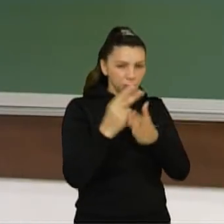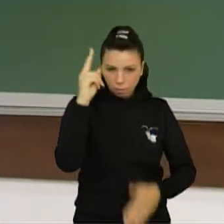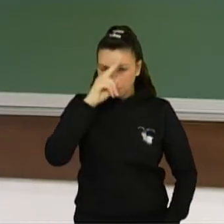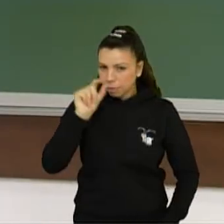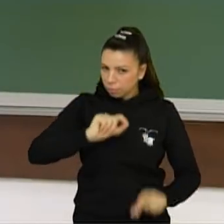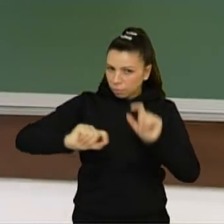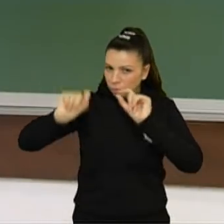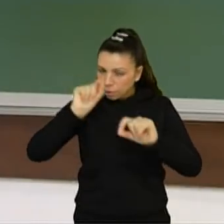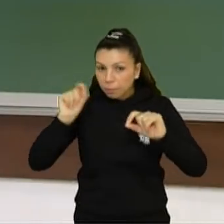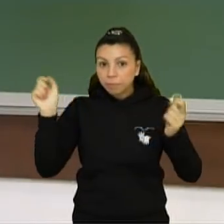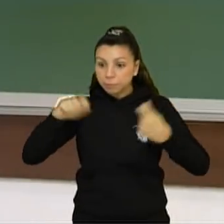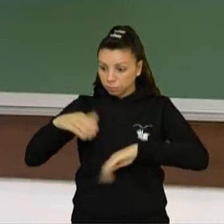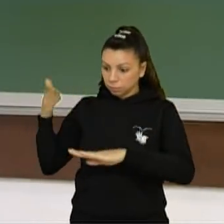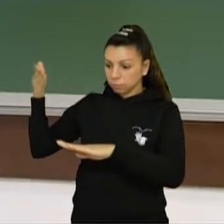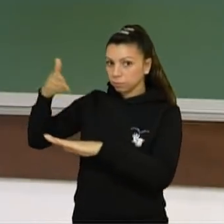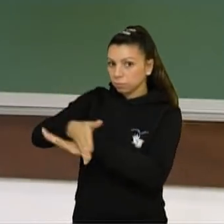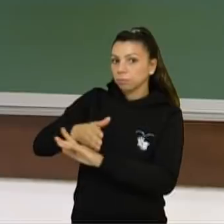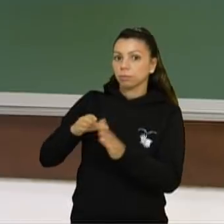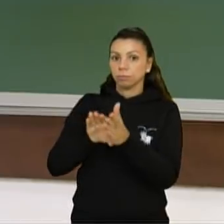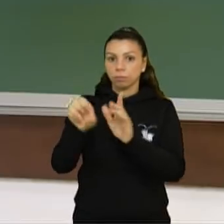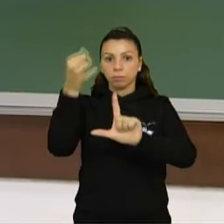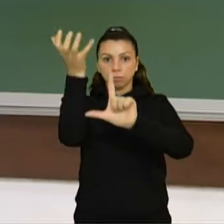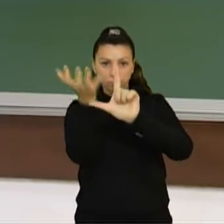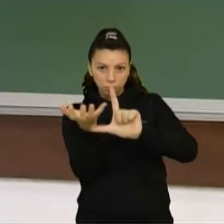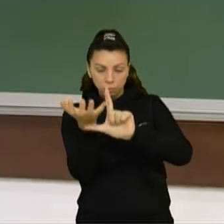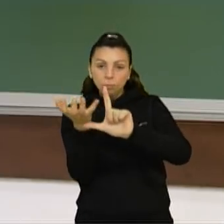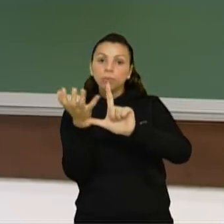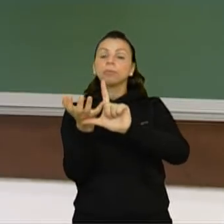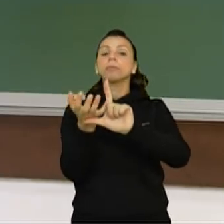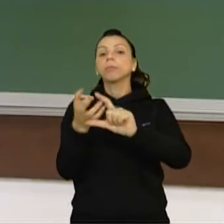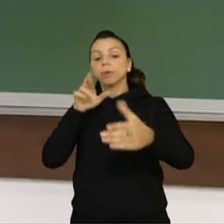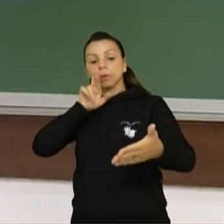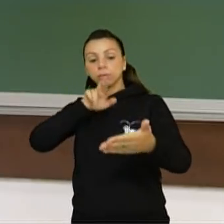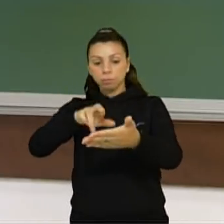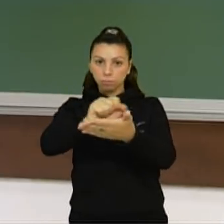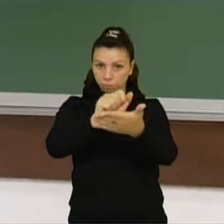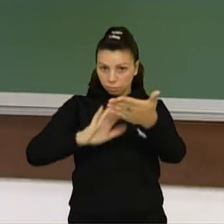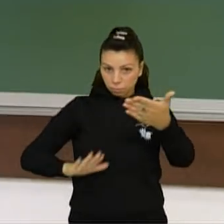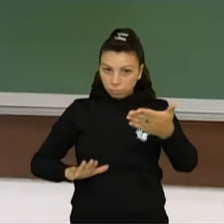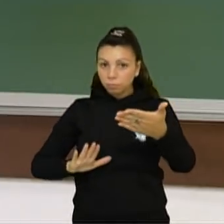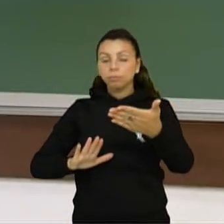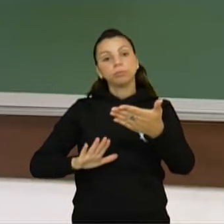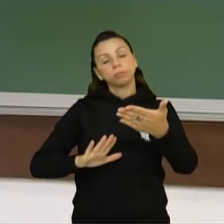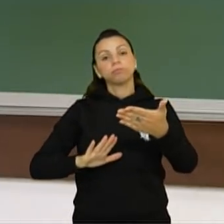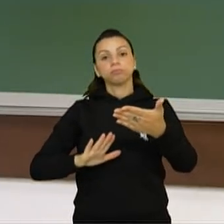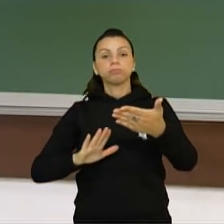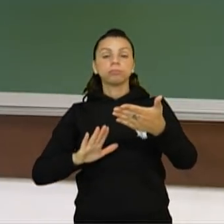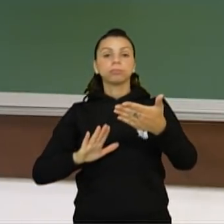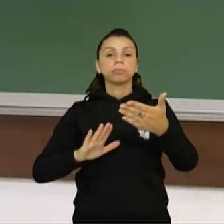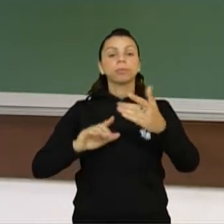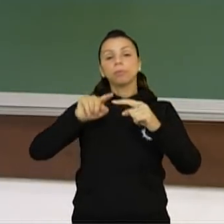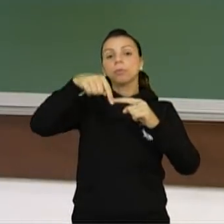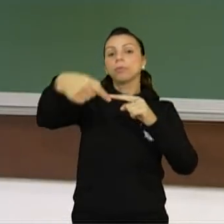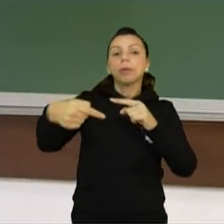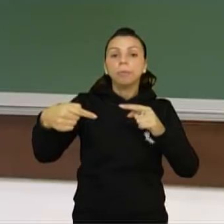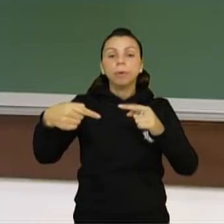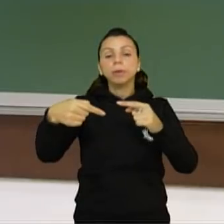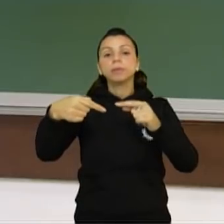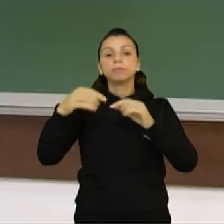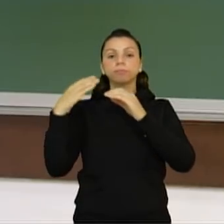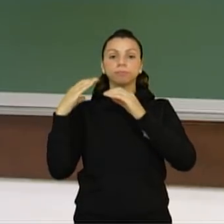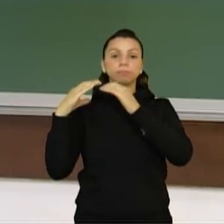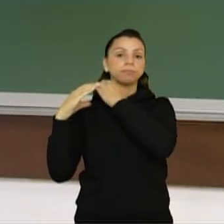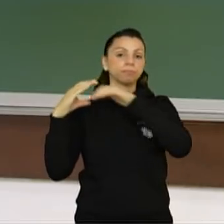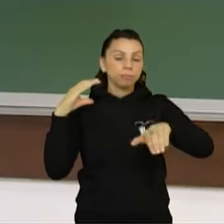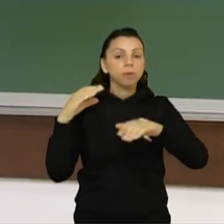você precisa acessar o Google Classroom, tá bom? Acessar a sua plataforma, fazer a atividade que foi enviada para você, preencher e enviar para o